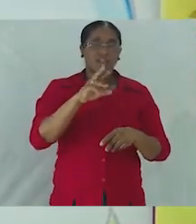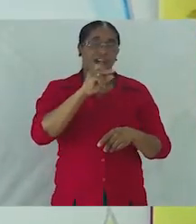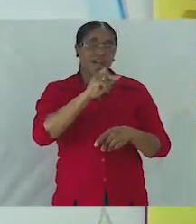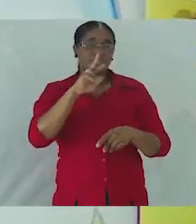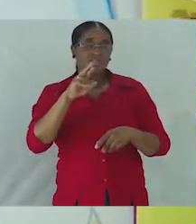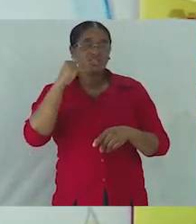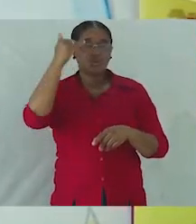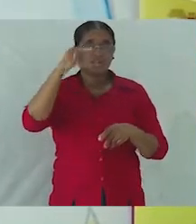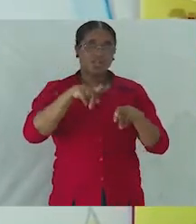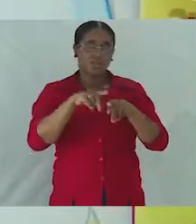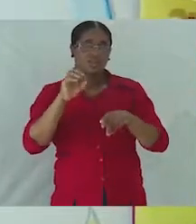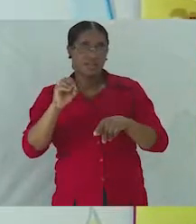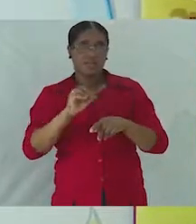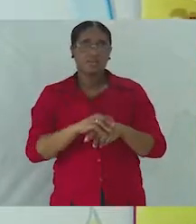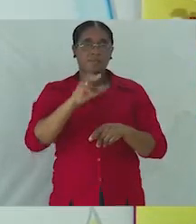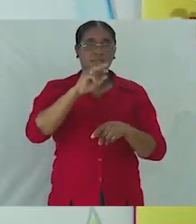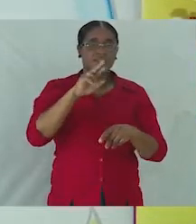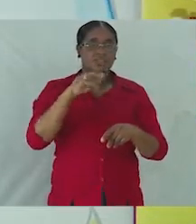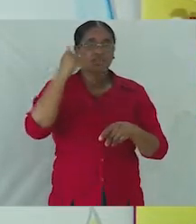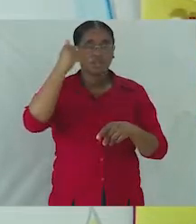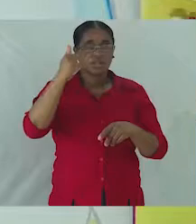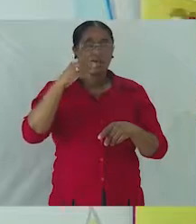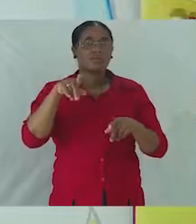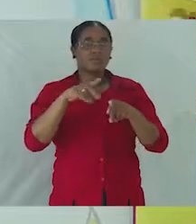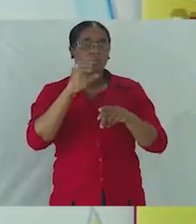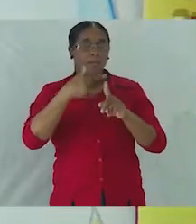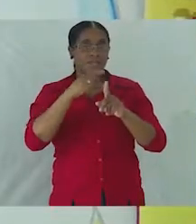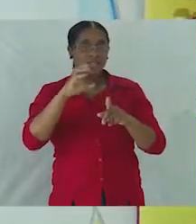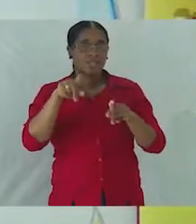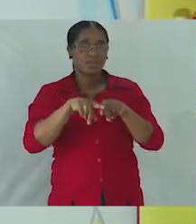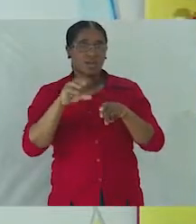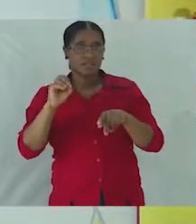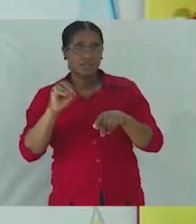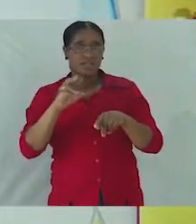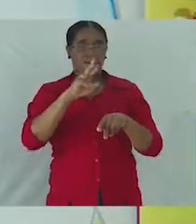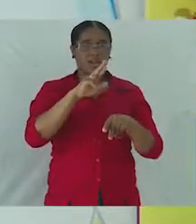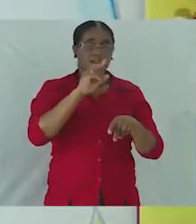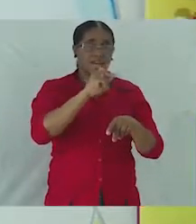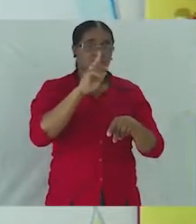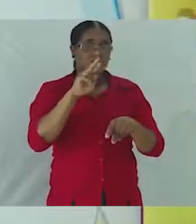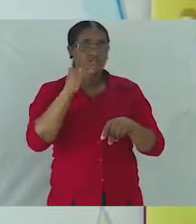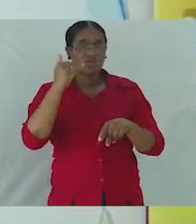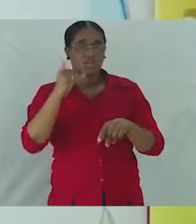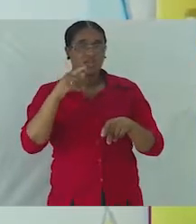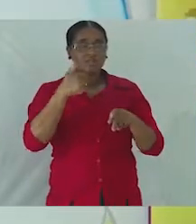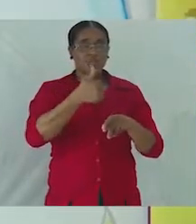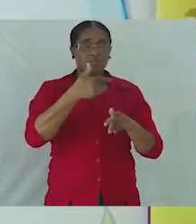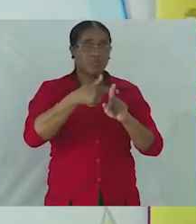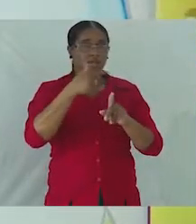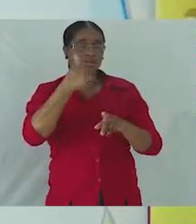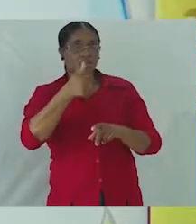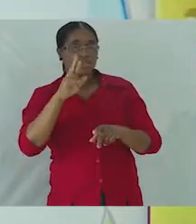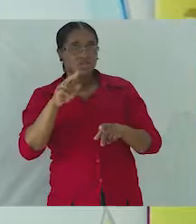ax ao quadrado igual a 0, ax ao quadrado mais c igual a 0 e ax ao quadrado mais bx igual a